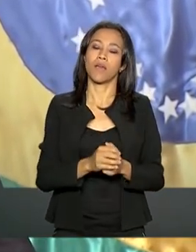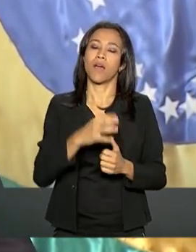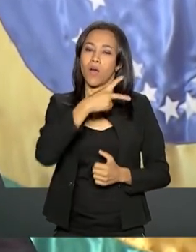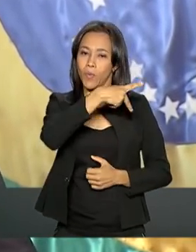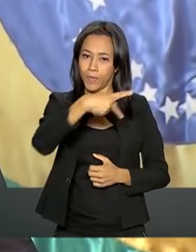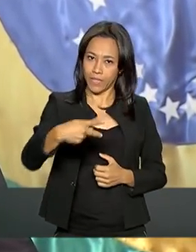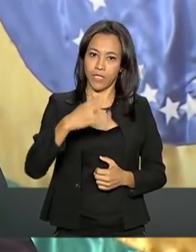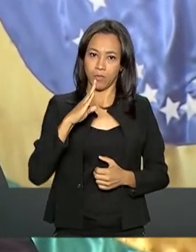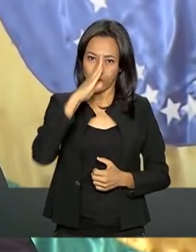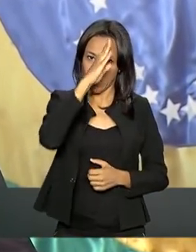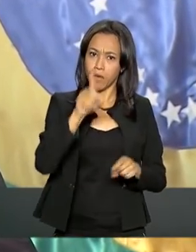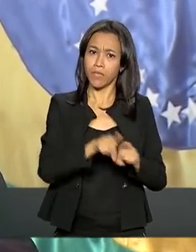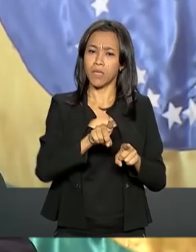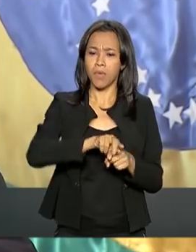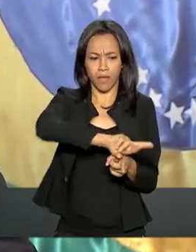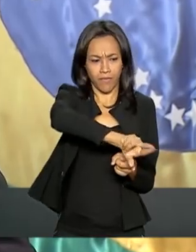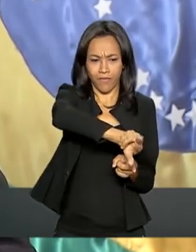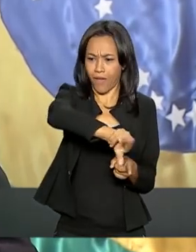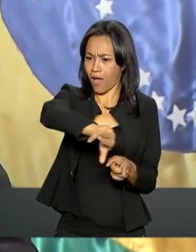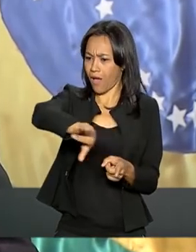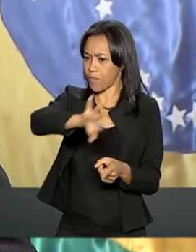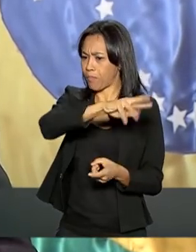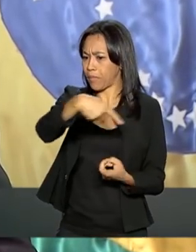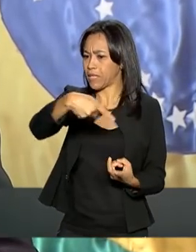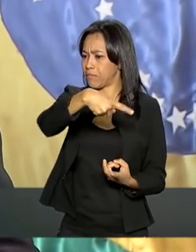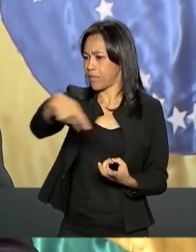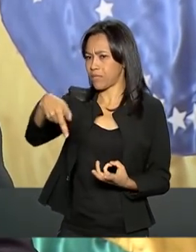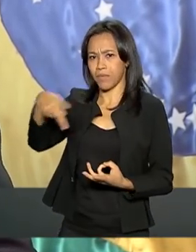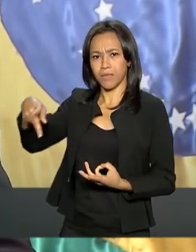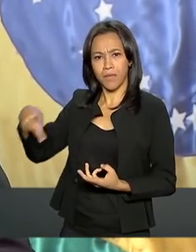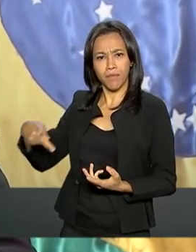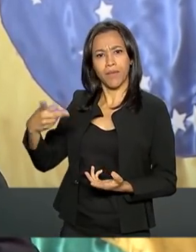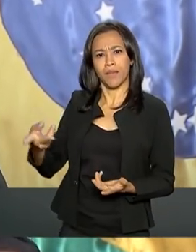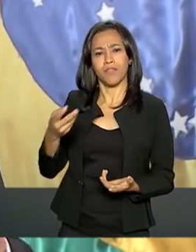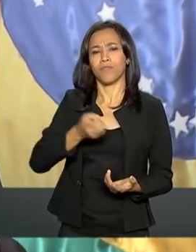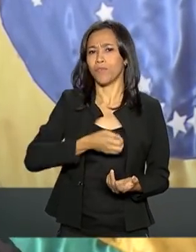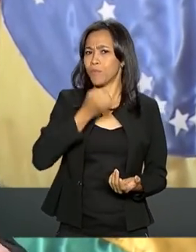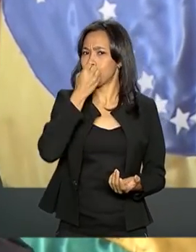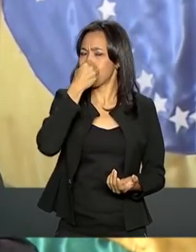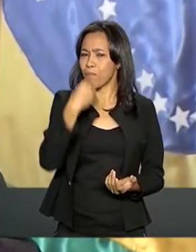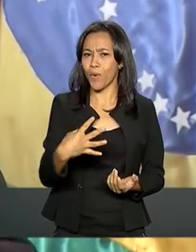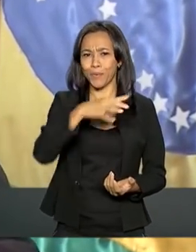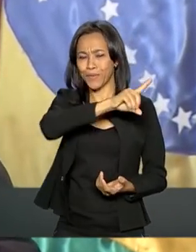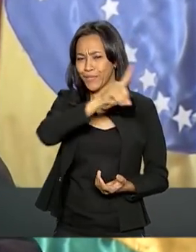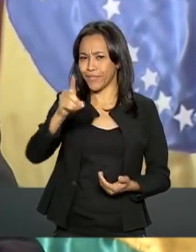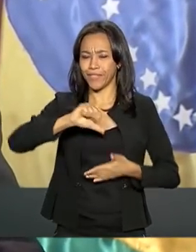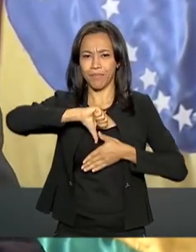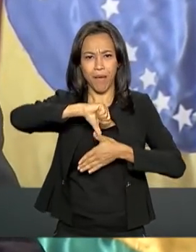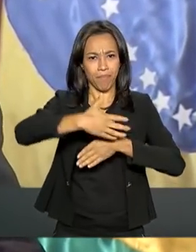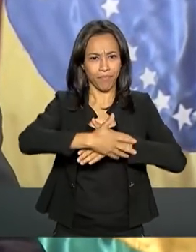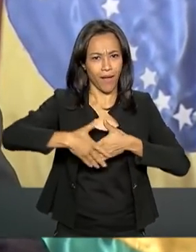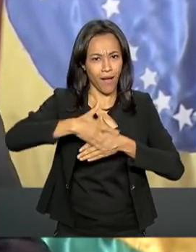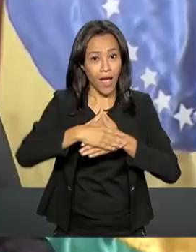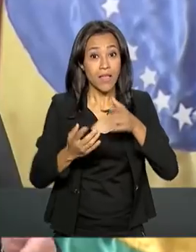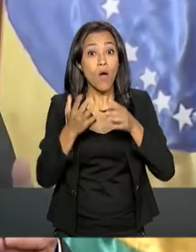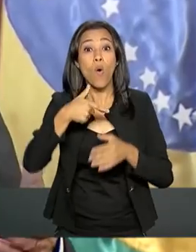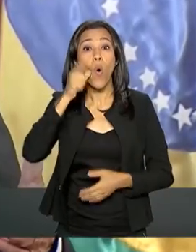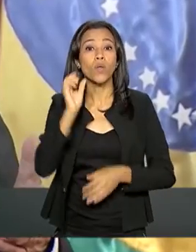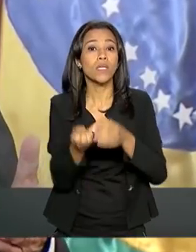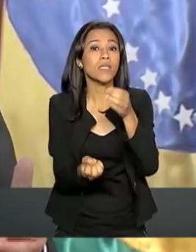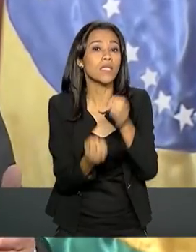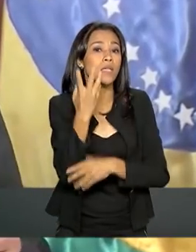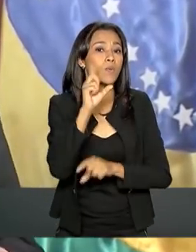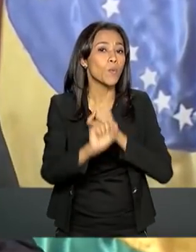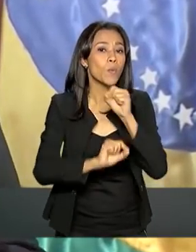a todos os presidentes, porque ontem foi um muito bom dia para a América do Sul. Ontem nasceu a